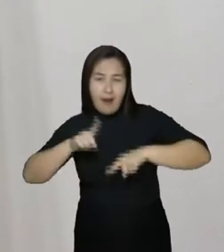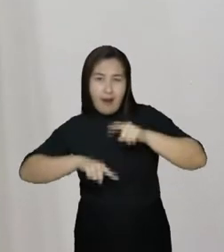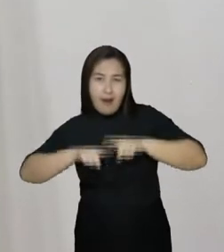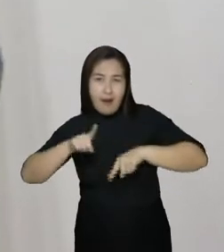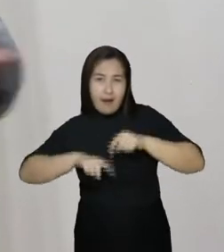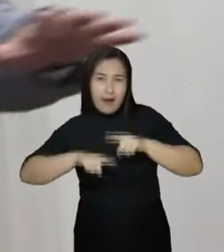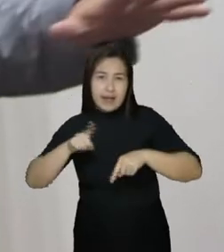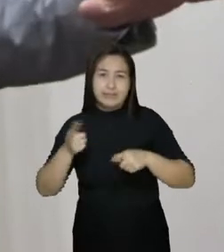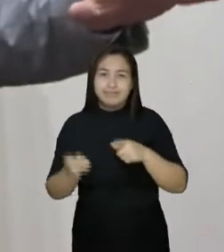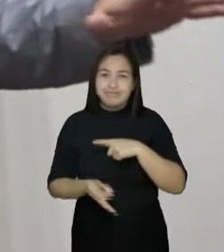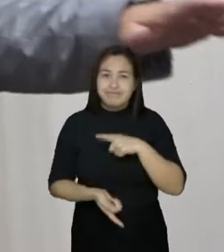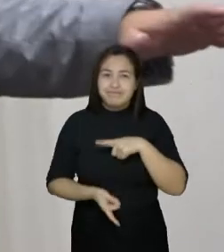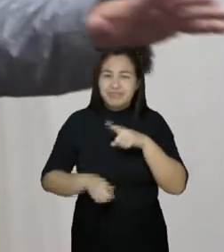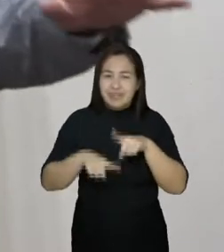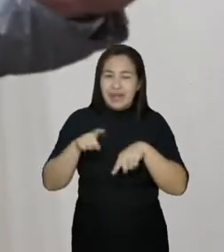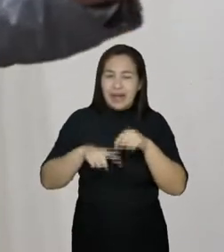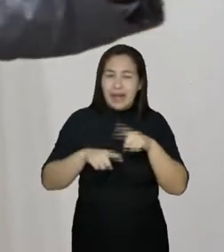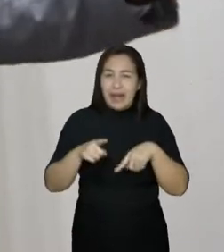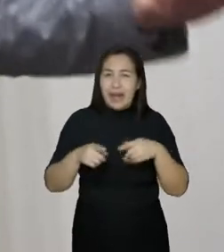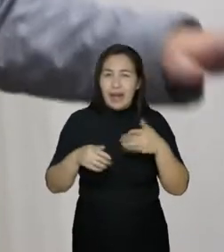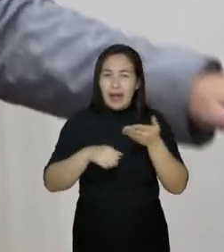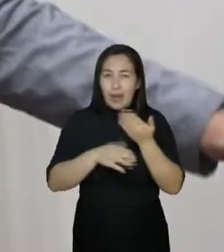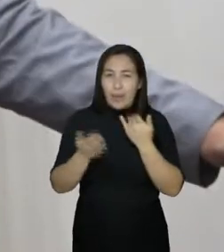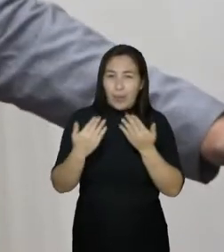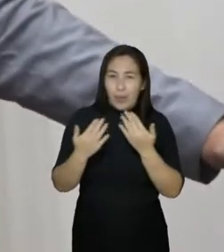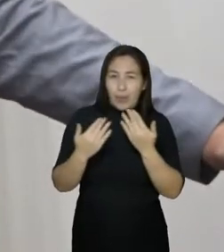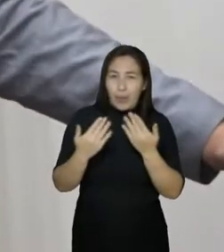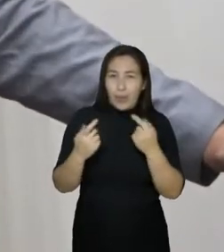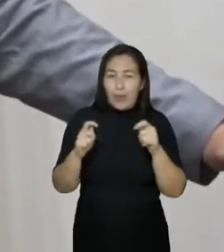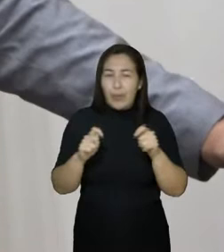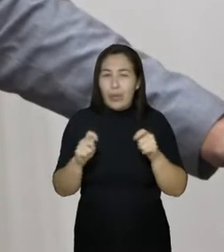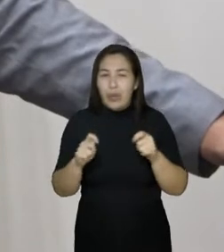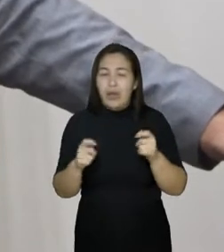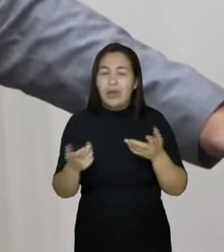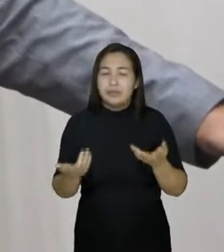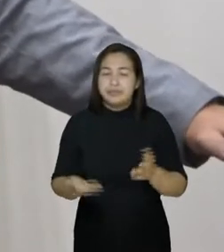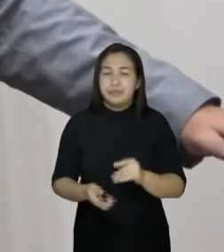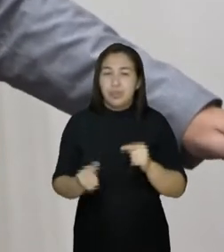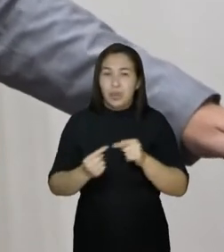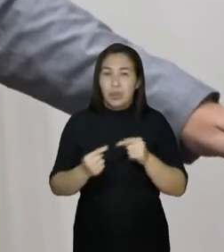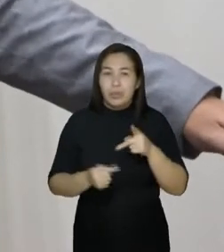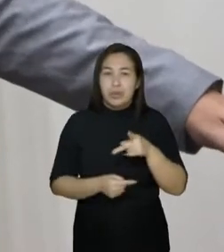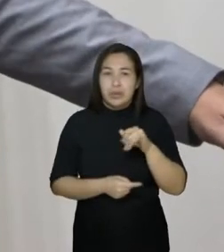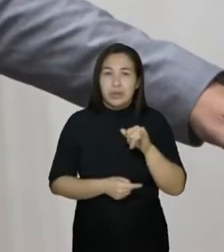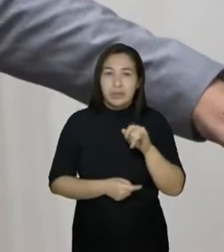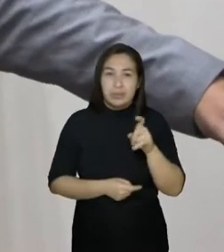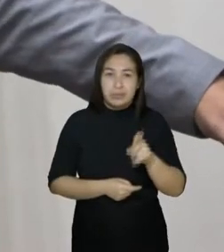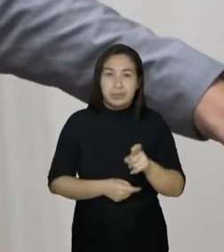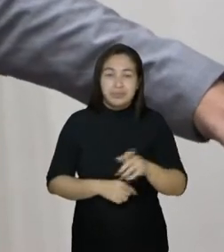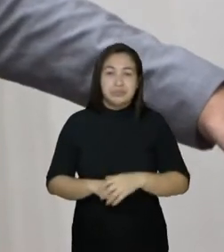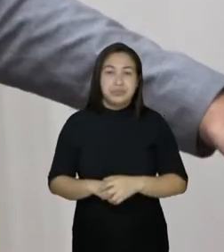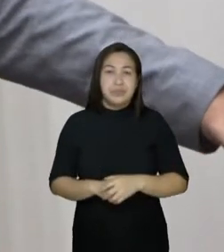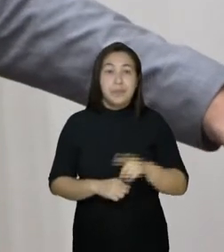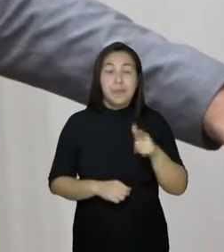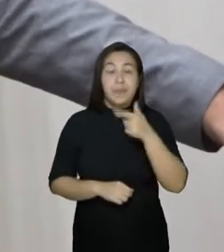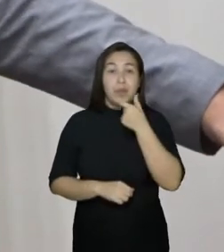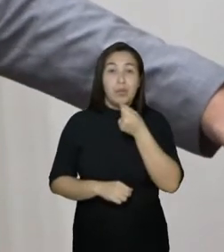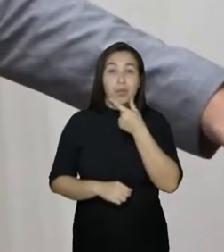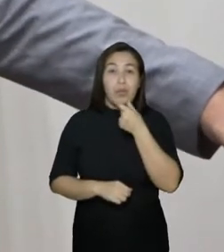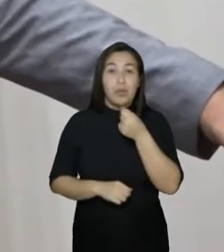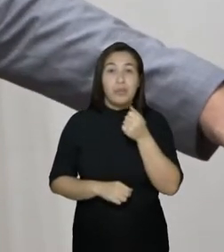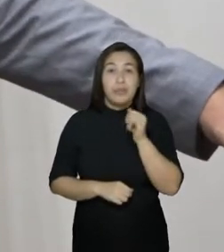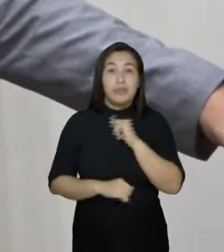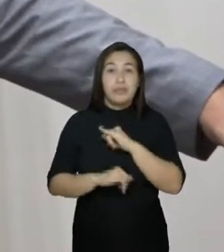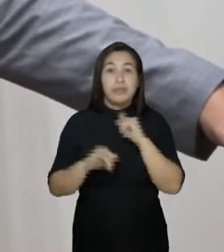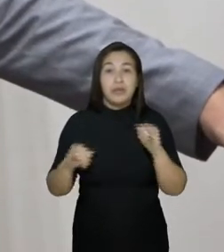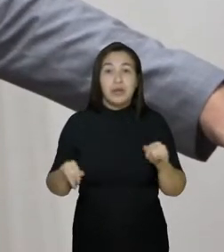tipo de coisa com articulação. Aqui, eles chamam isso de articular. Né? E como diz o Galvão Bueno, o menino Heron articulava